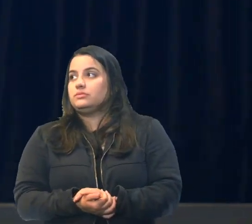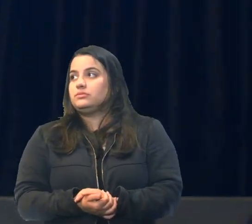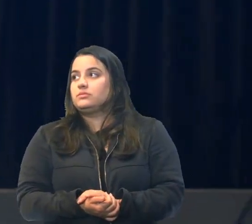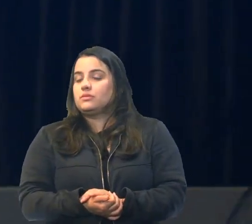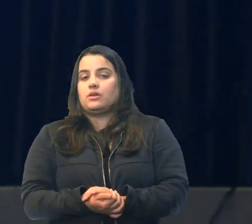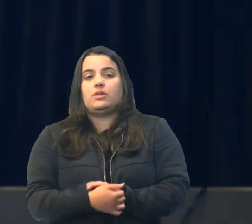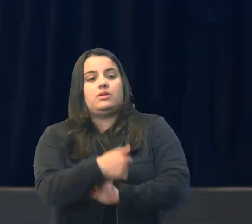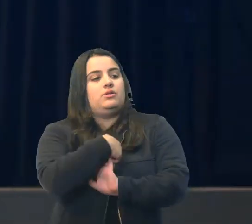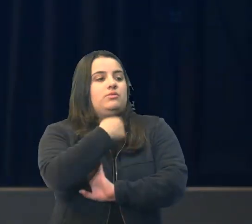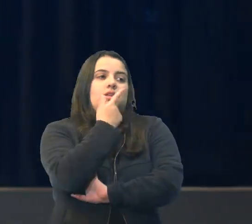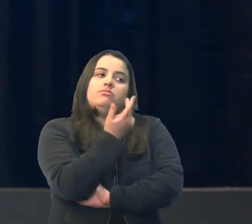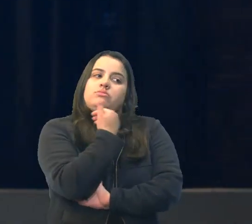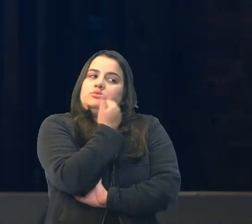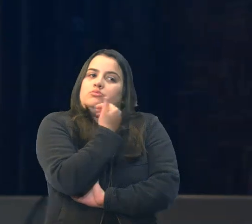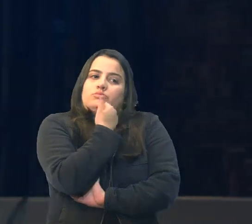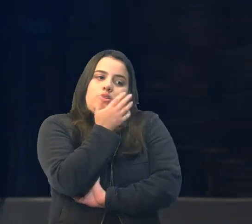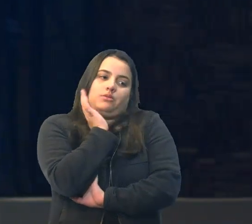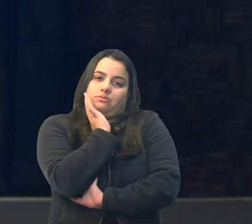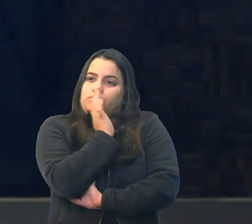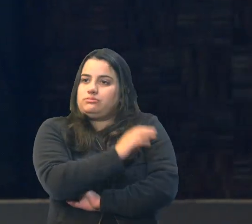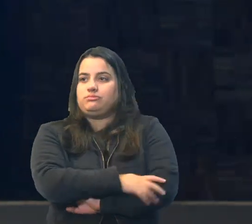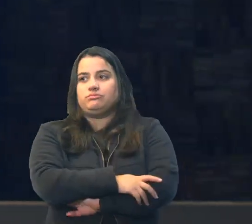E aí eu falo, não dá.